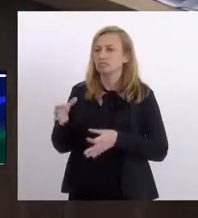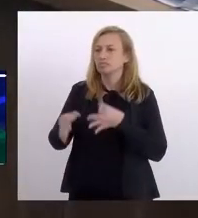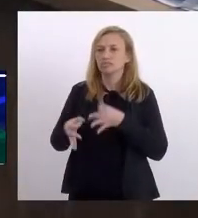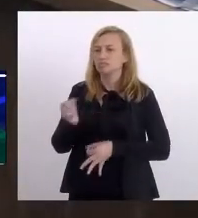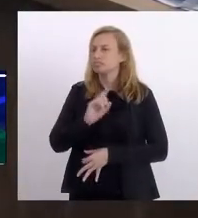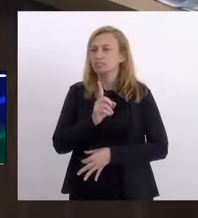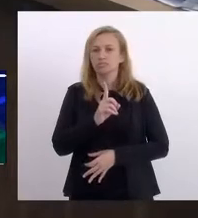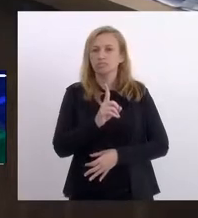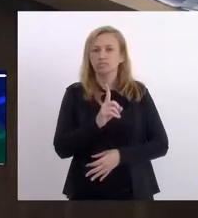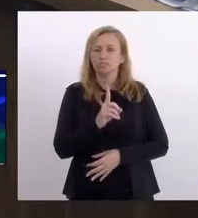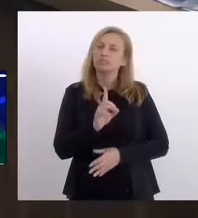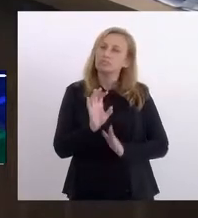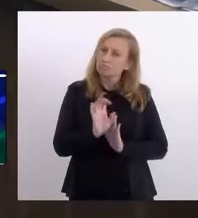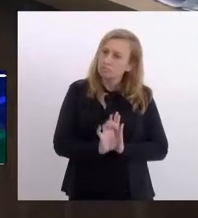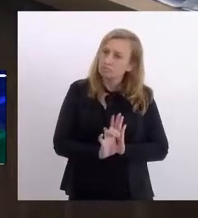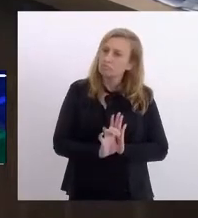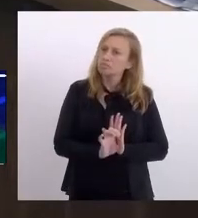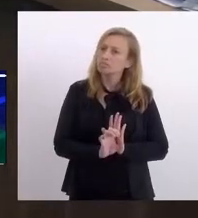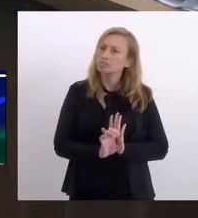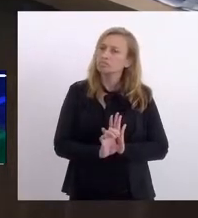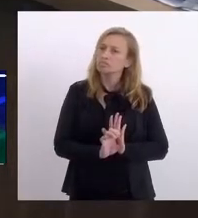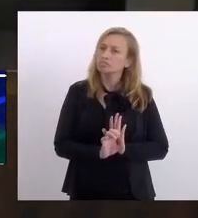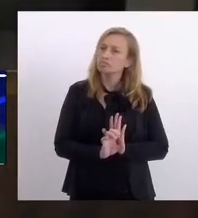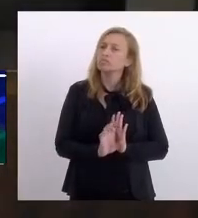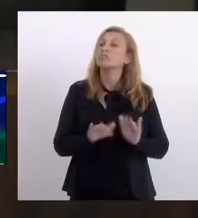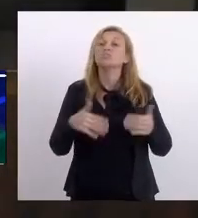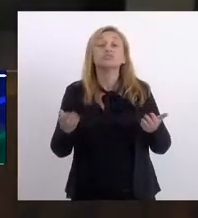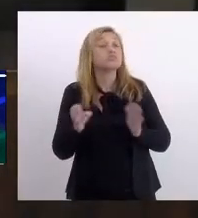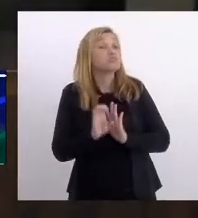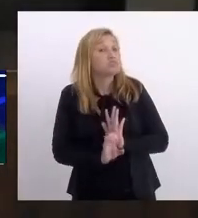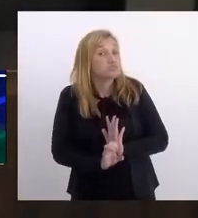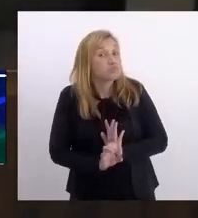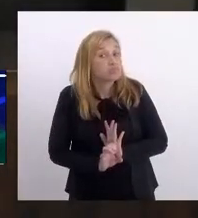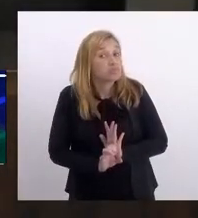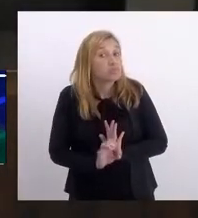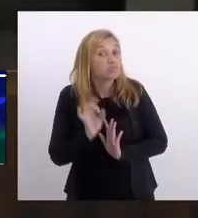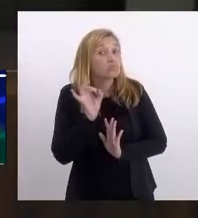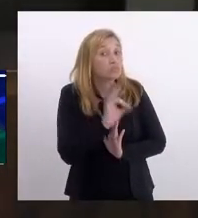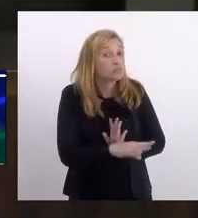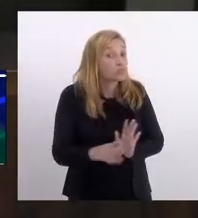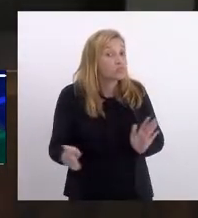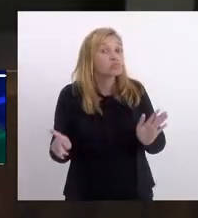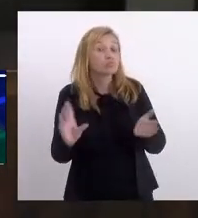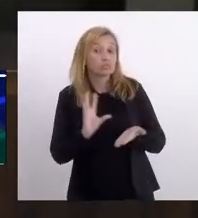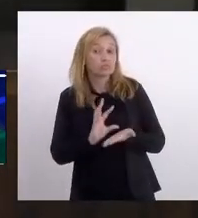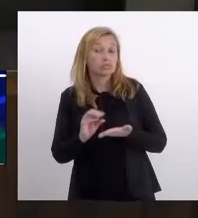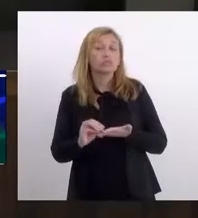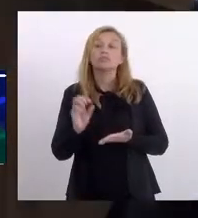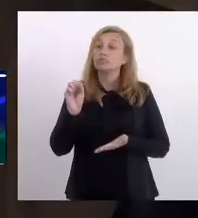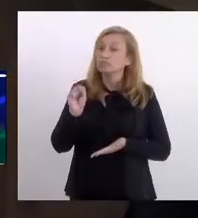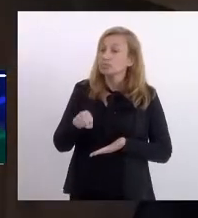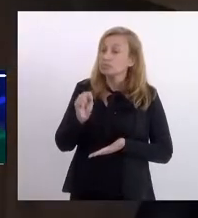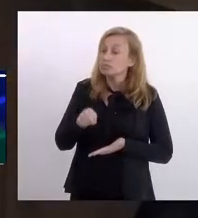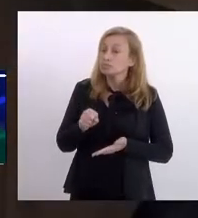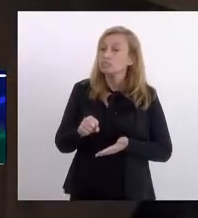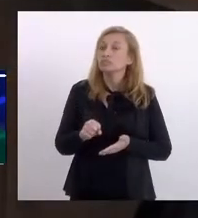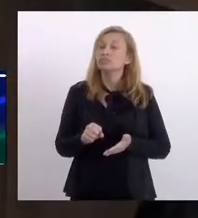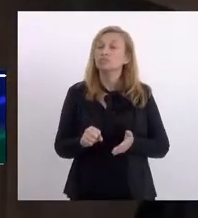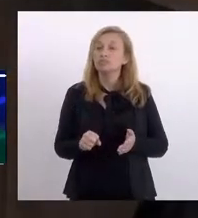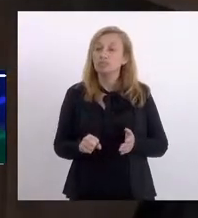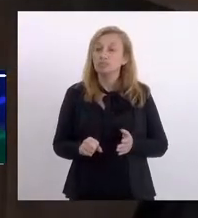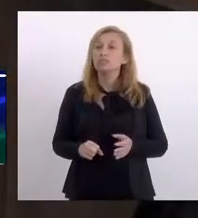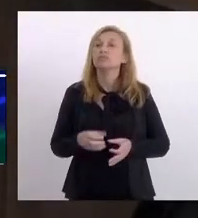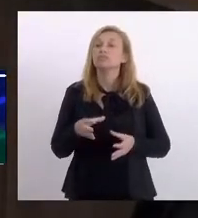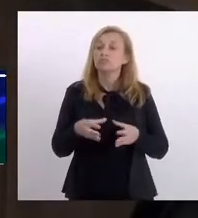não. As emendas. Qual emenda? Nós estamos falando do último da pauta. Sim, querido. Pendendo de parecer da